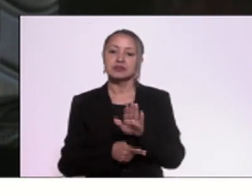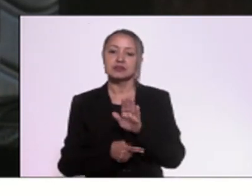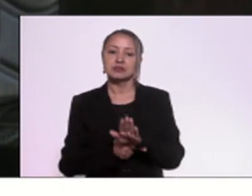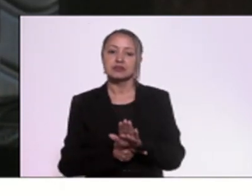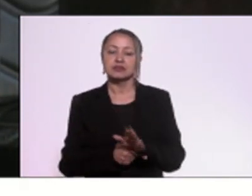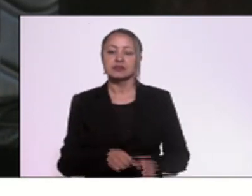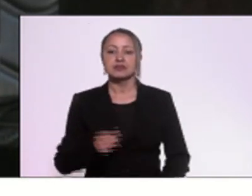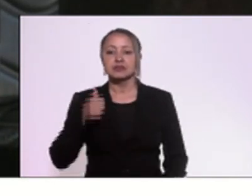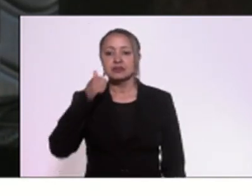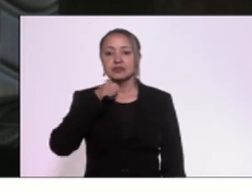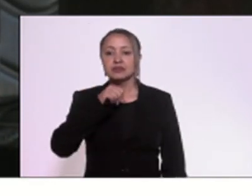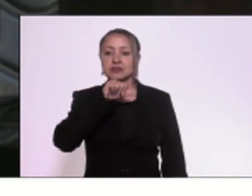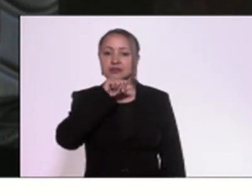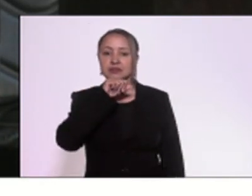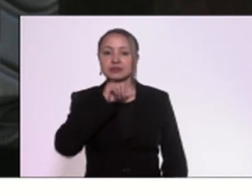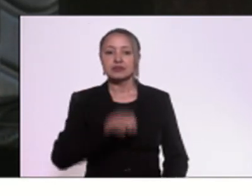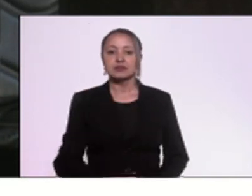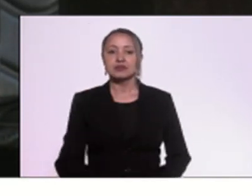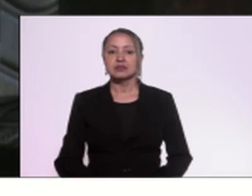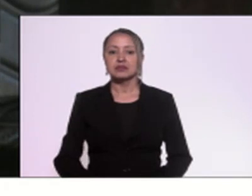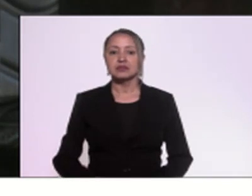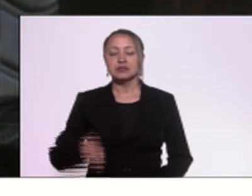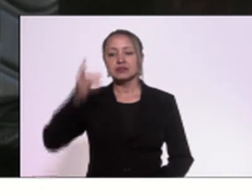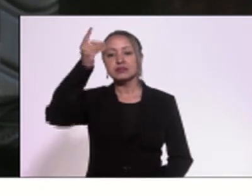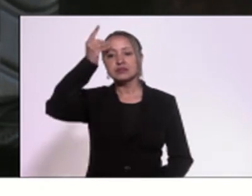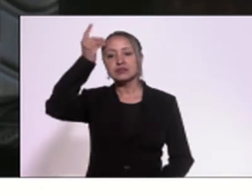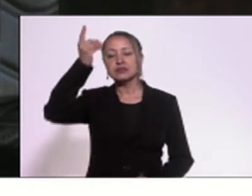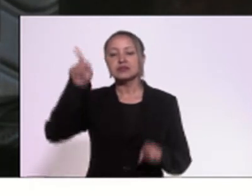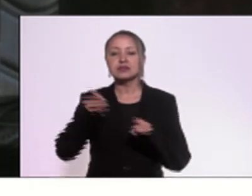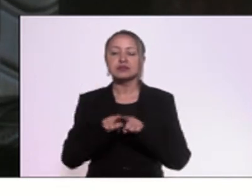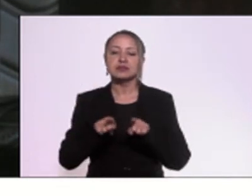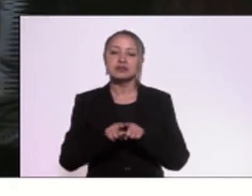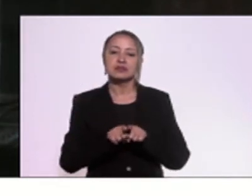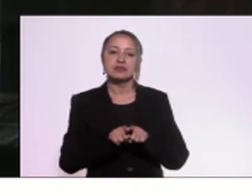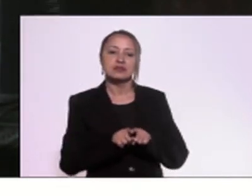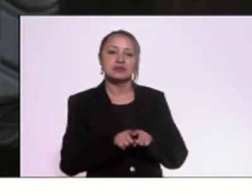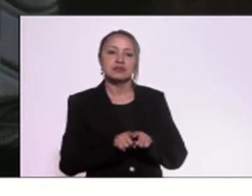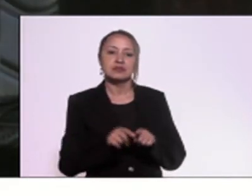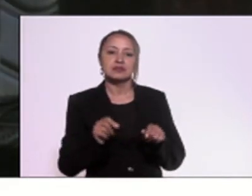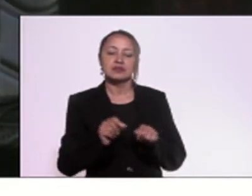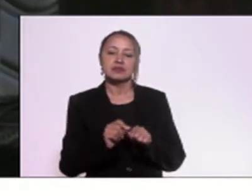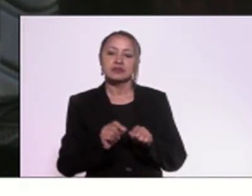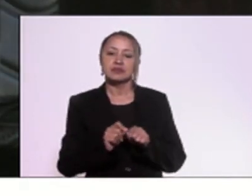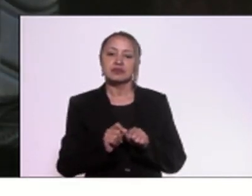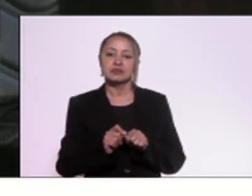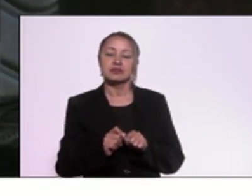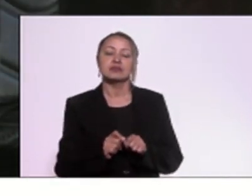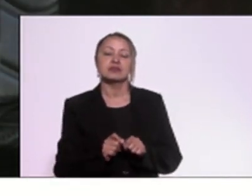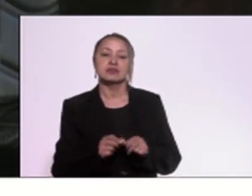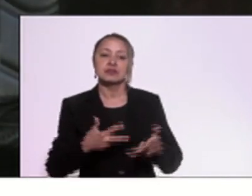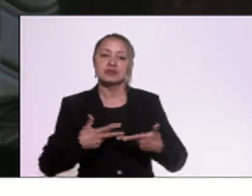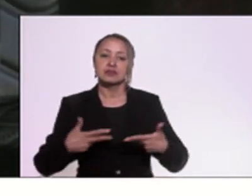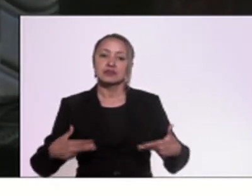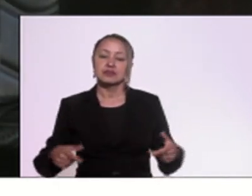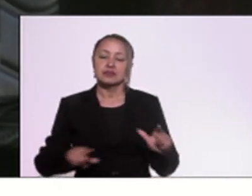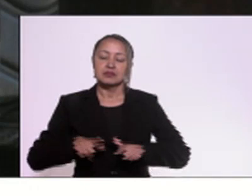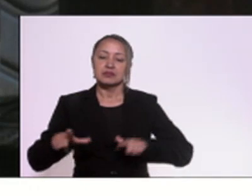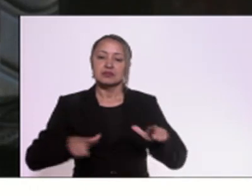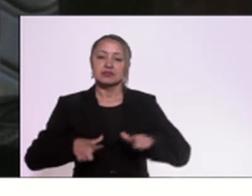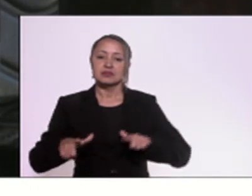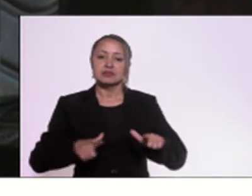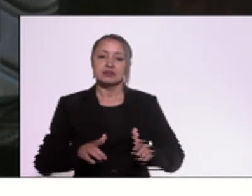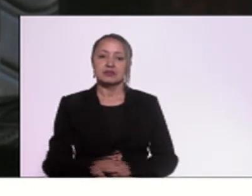Vinícius Azevedo, que tem um histórico enorme na área do audiovisual e que hoje se integra